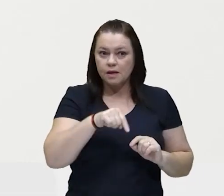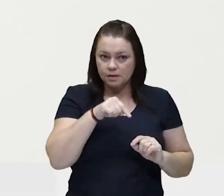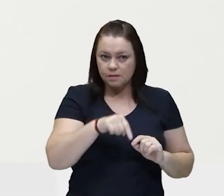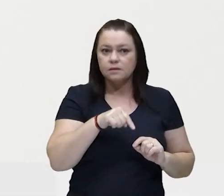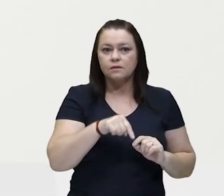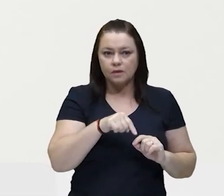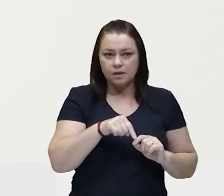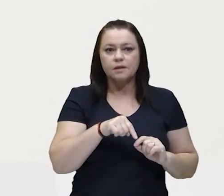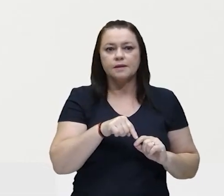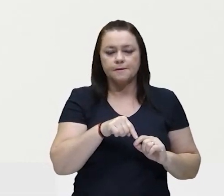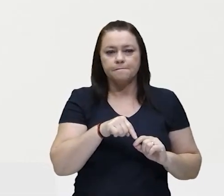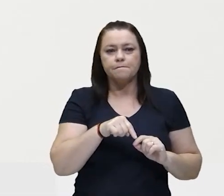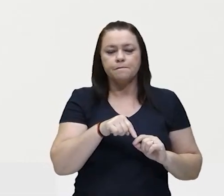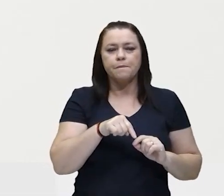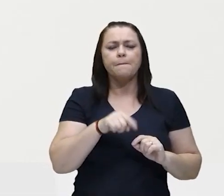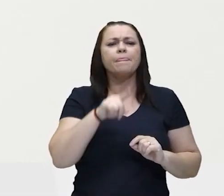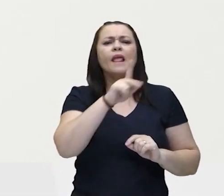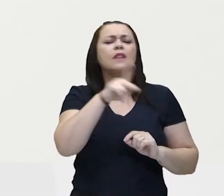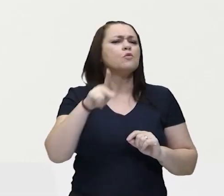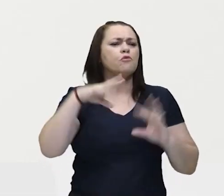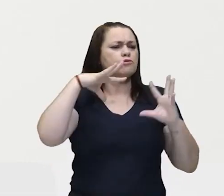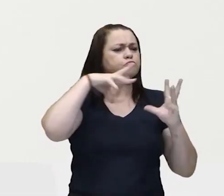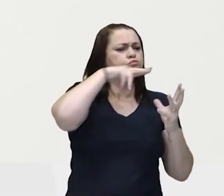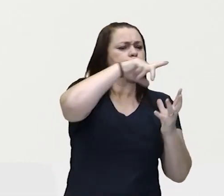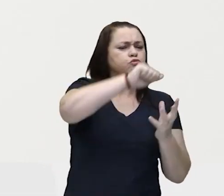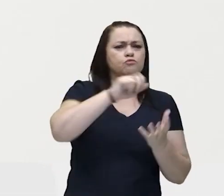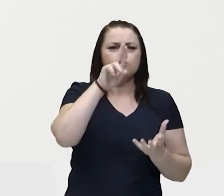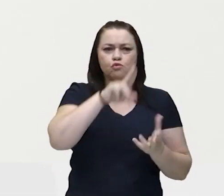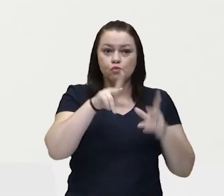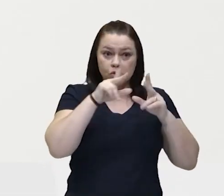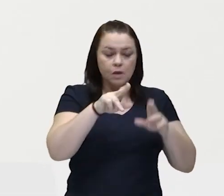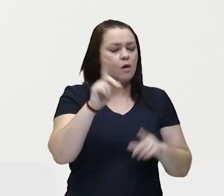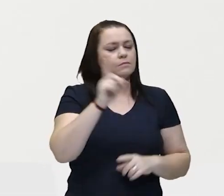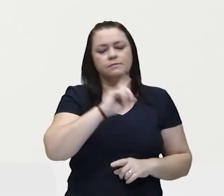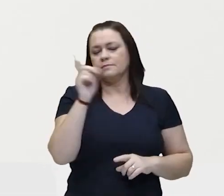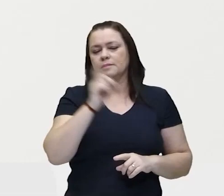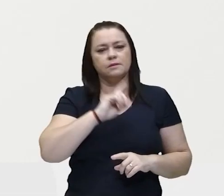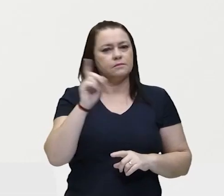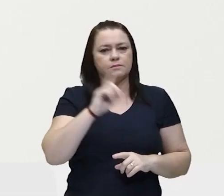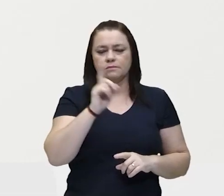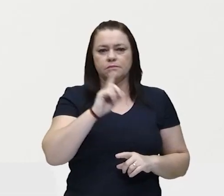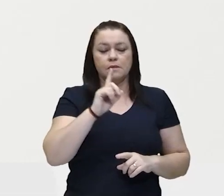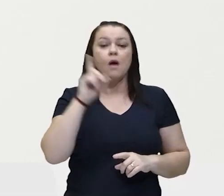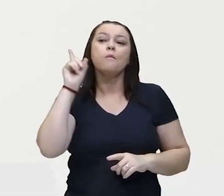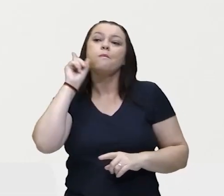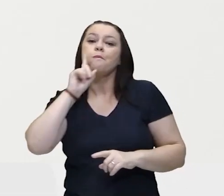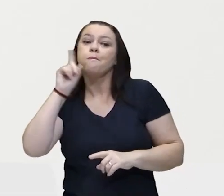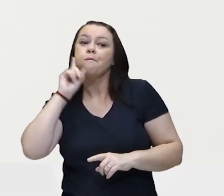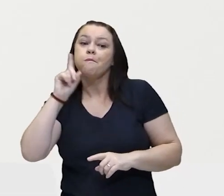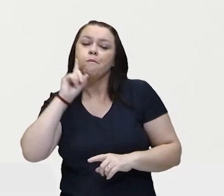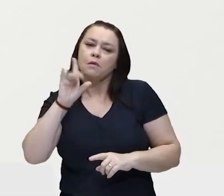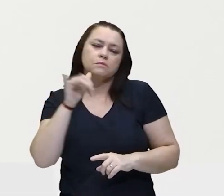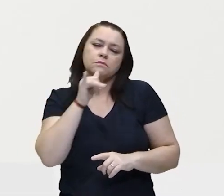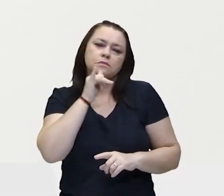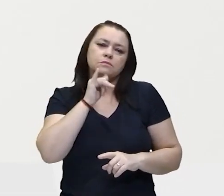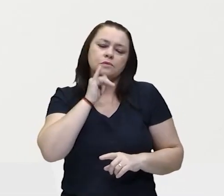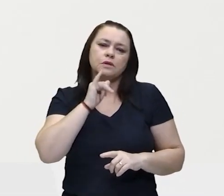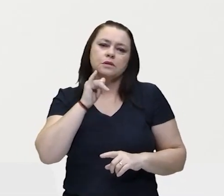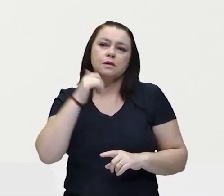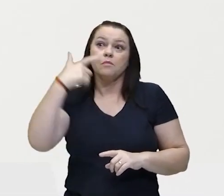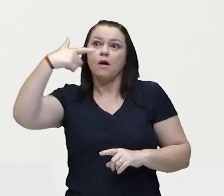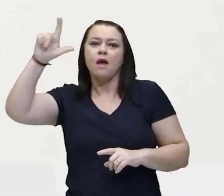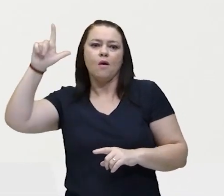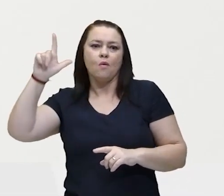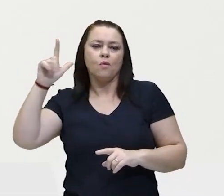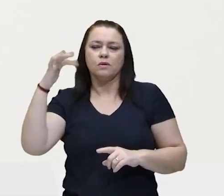nós usamos Celsius. Professor, no mundo inteiro só se usa Celsius? Não. Nos Estados Unidos, por exemplo, você usa outra medida.